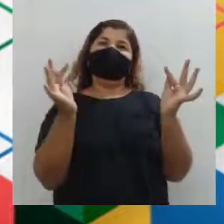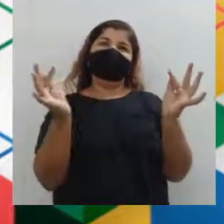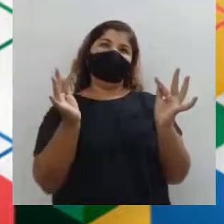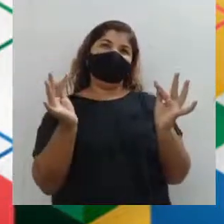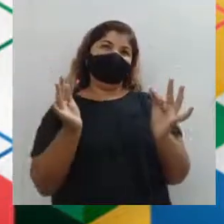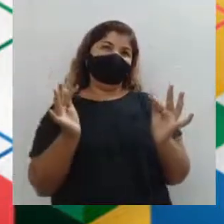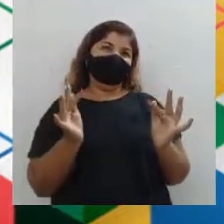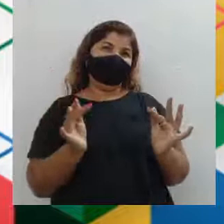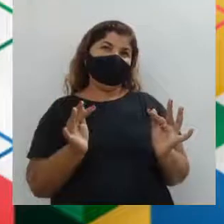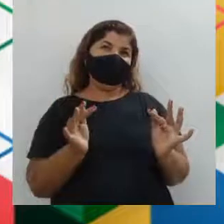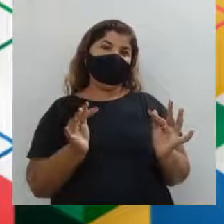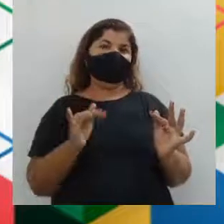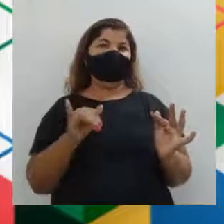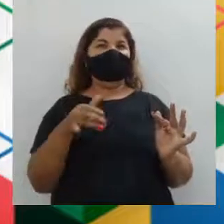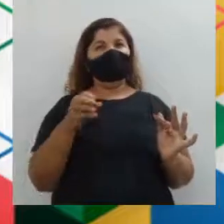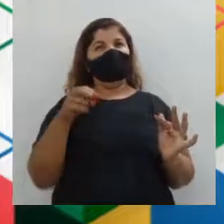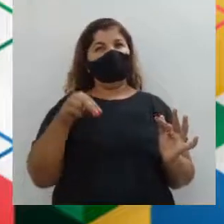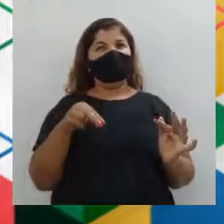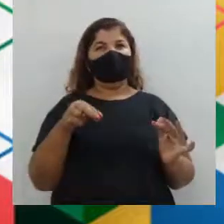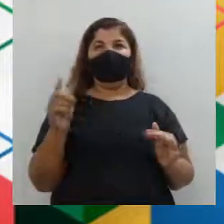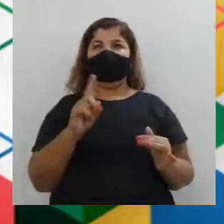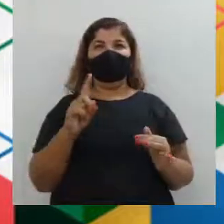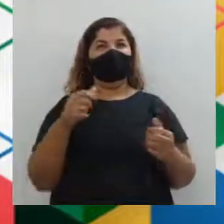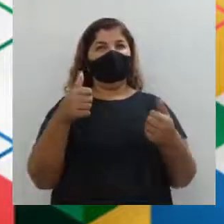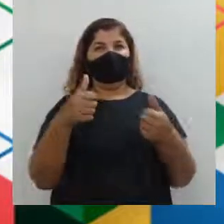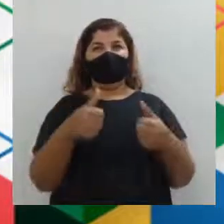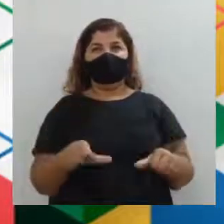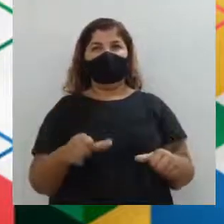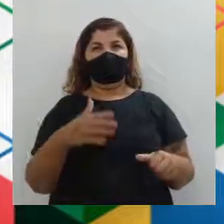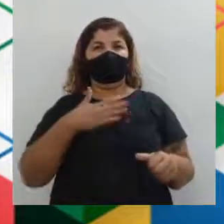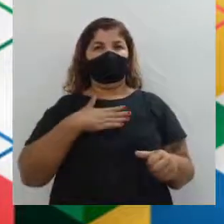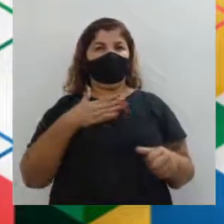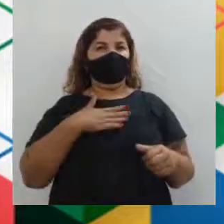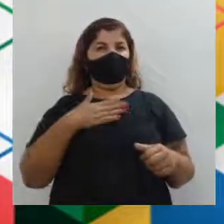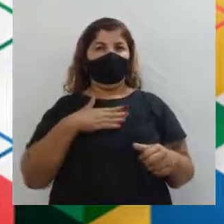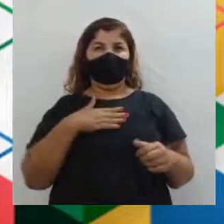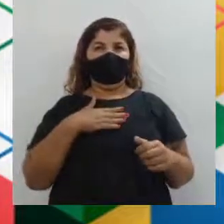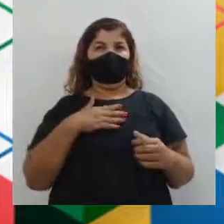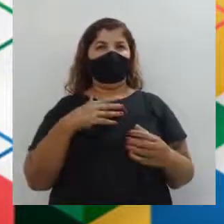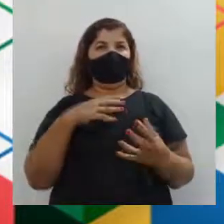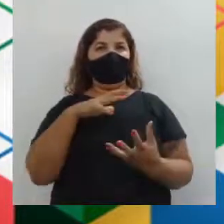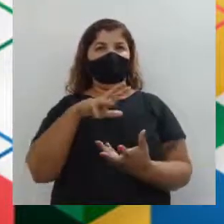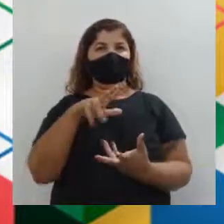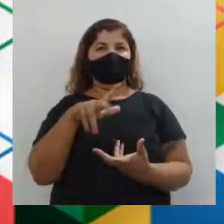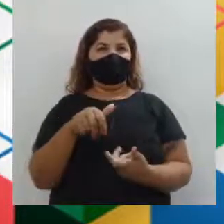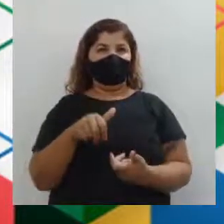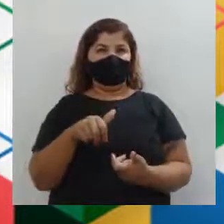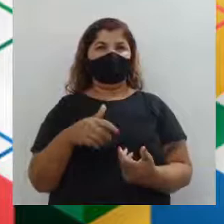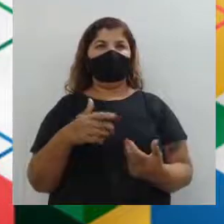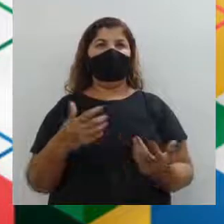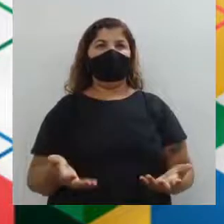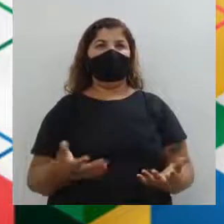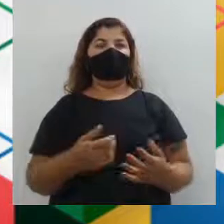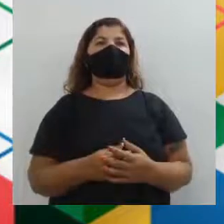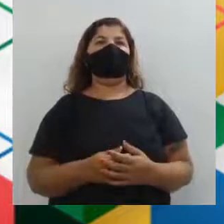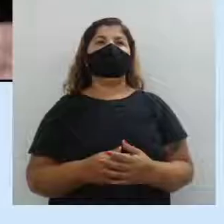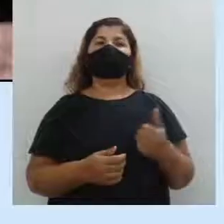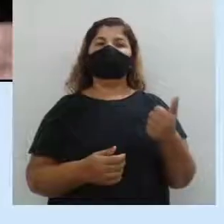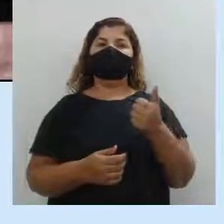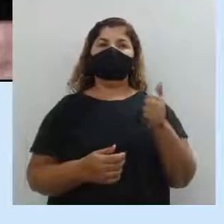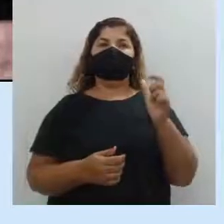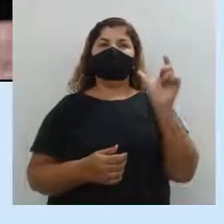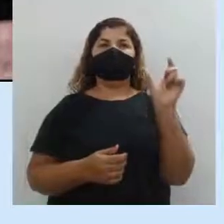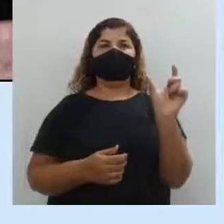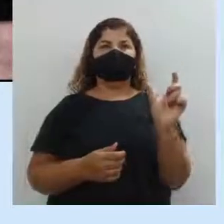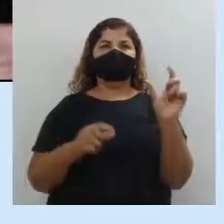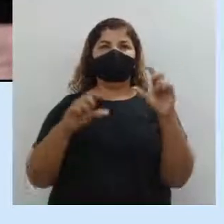felizmente, John não está no meu mundo. Primeiro quadrinho, percebam